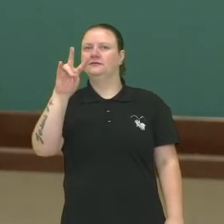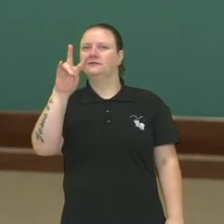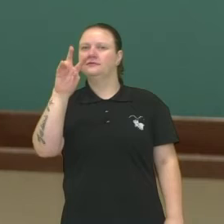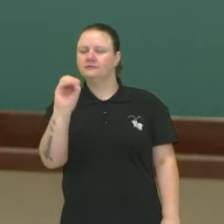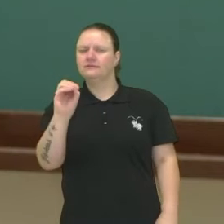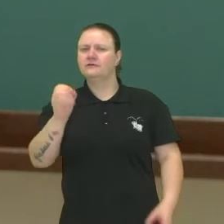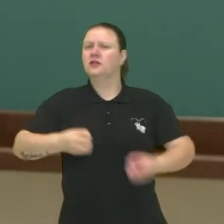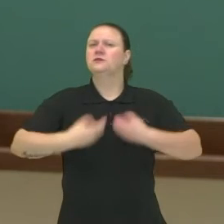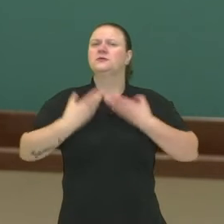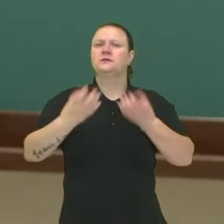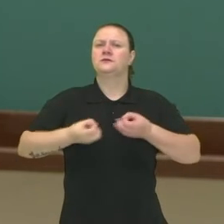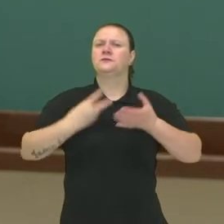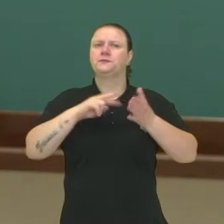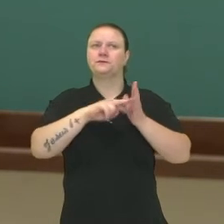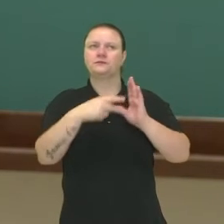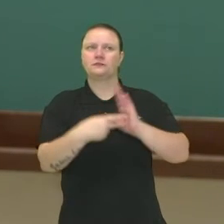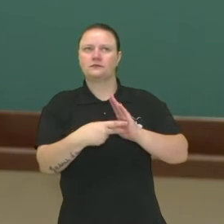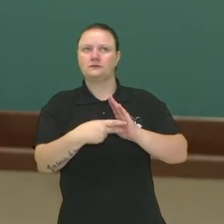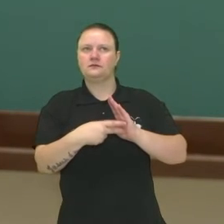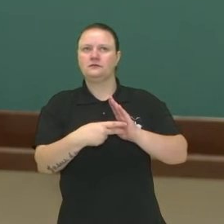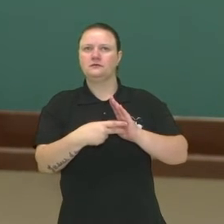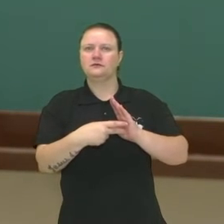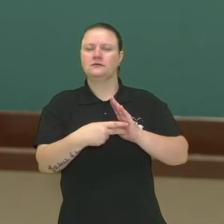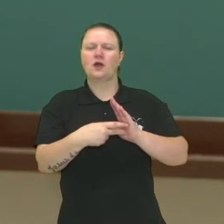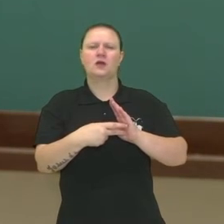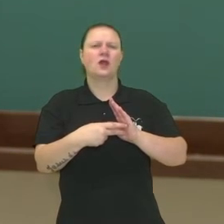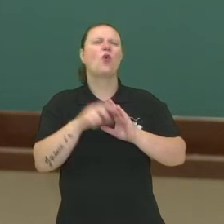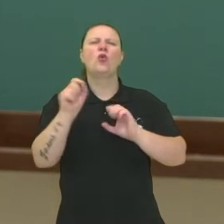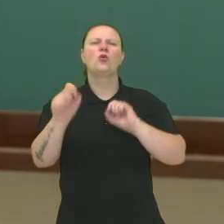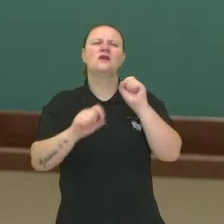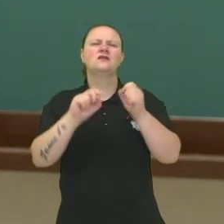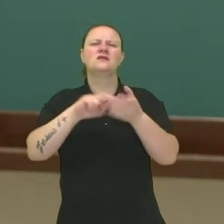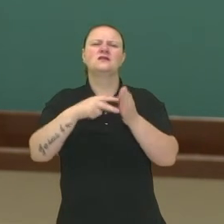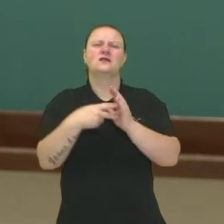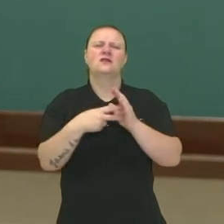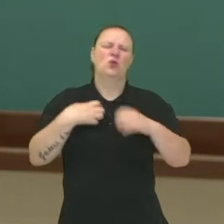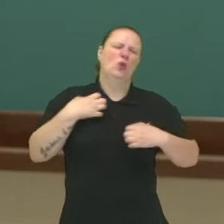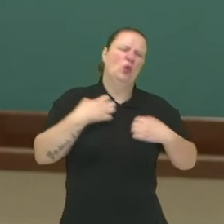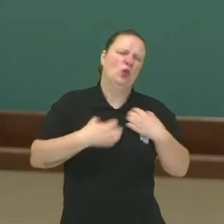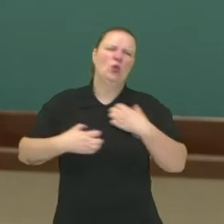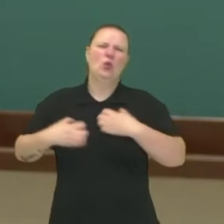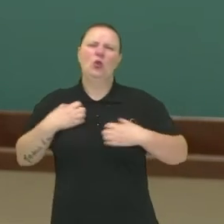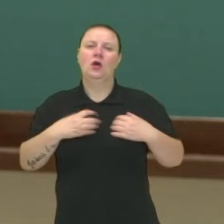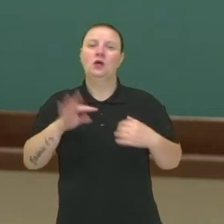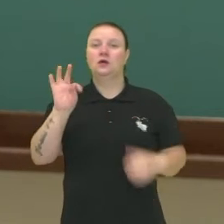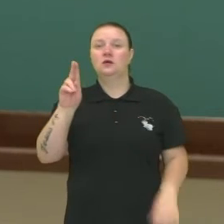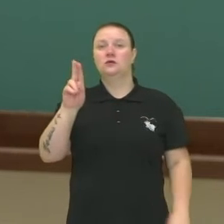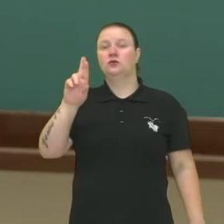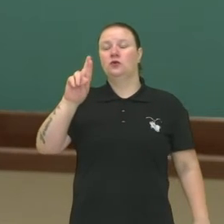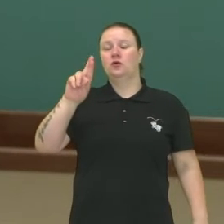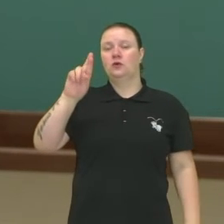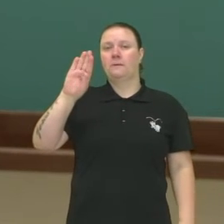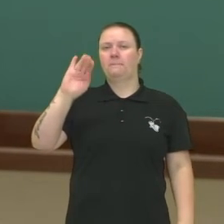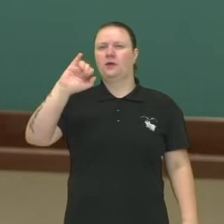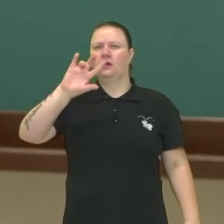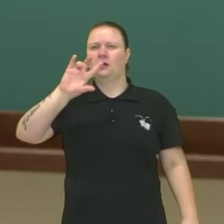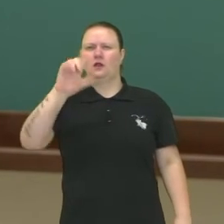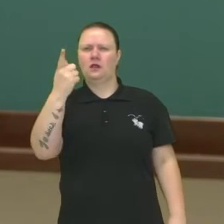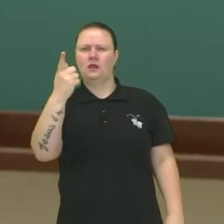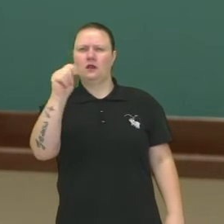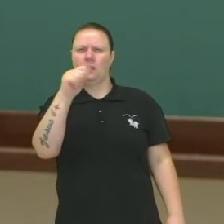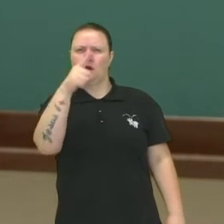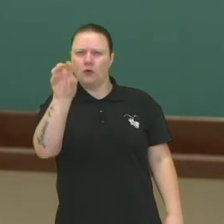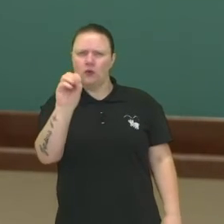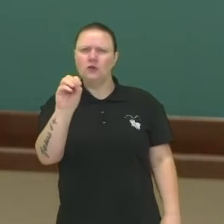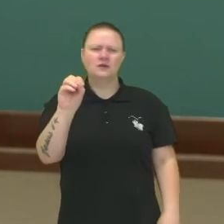dizer o quê? Ó? Algo, um turbilhão, é algo desordenado. E qual o sentido de voragem? Né?